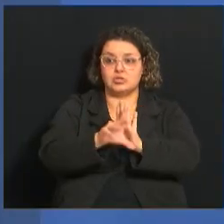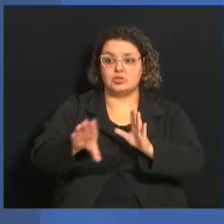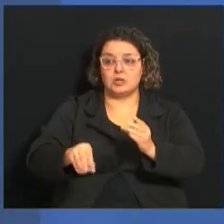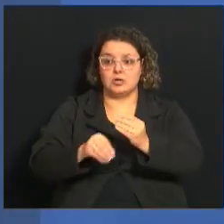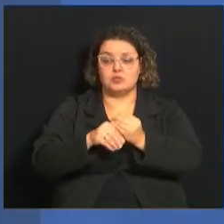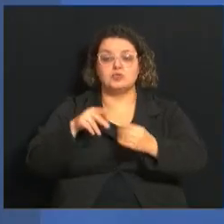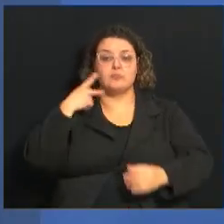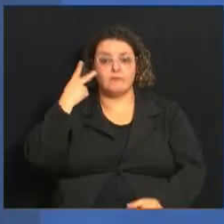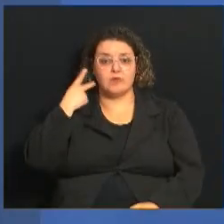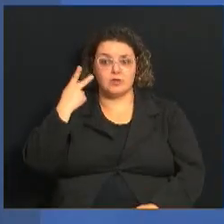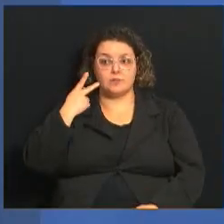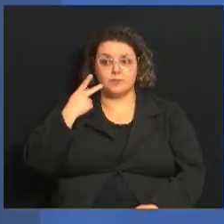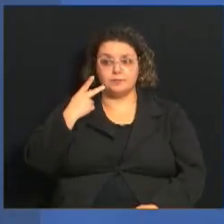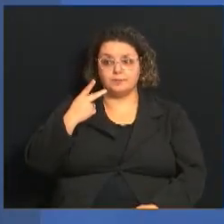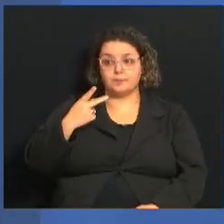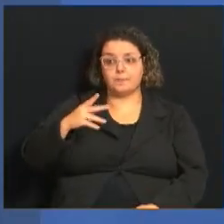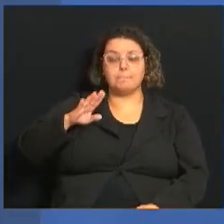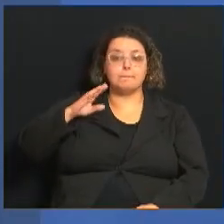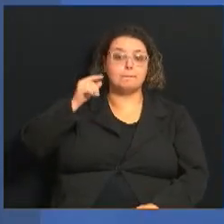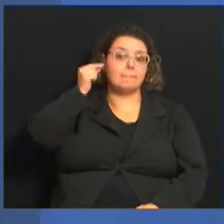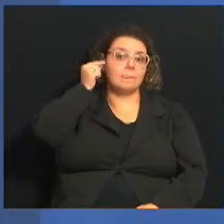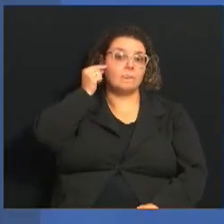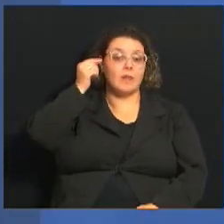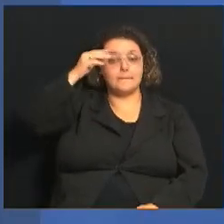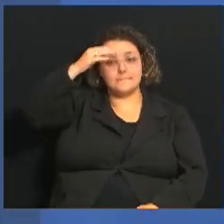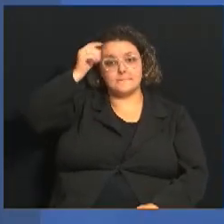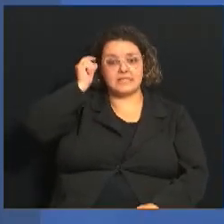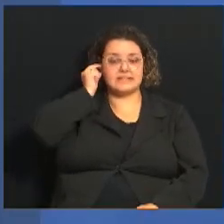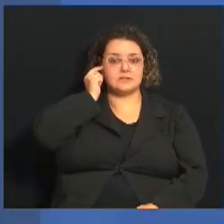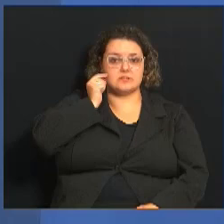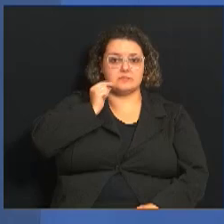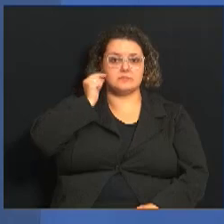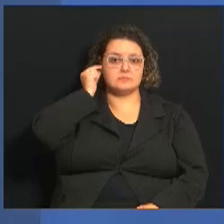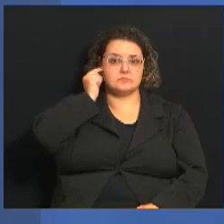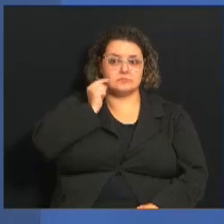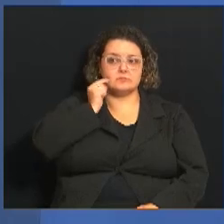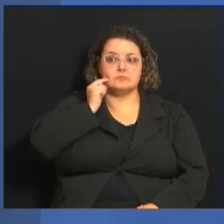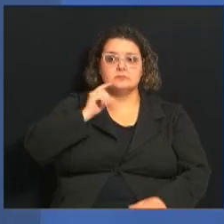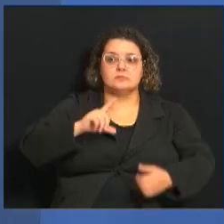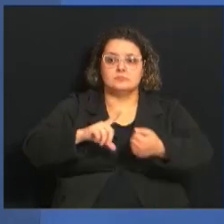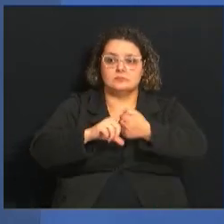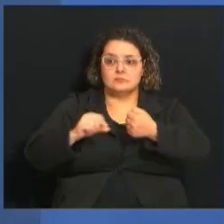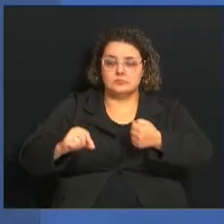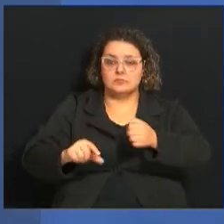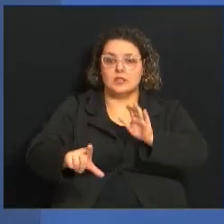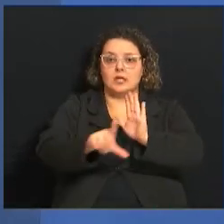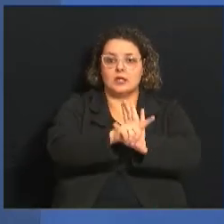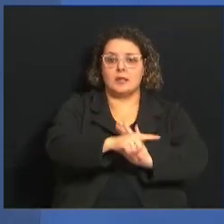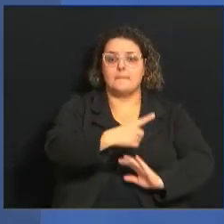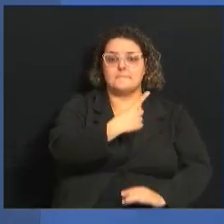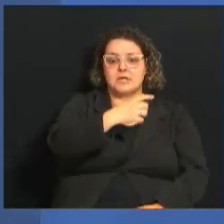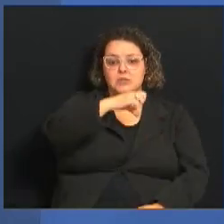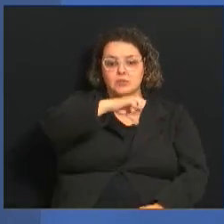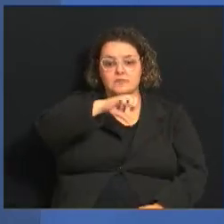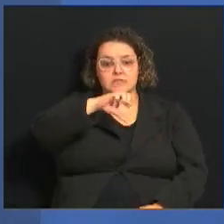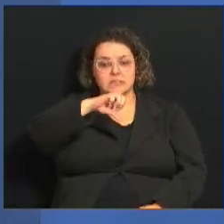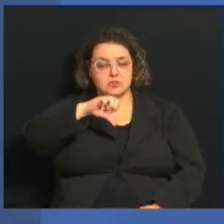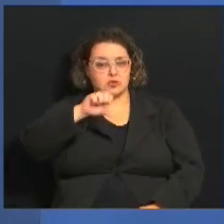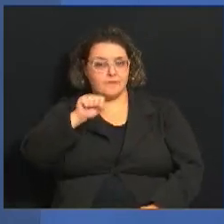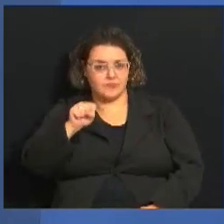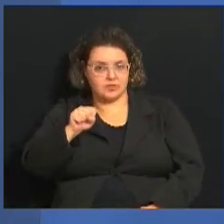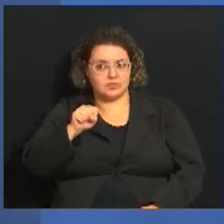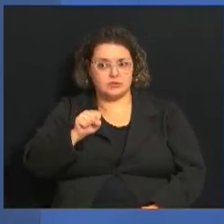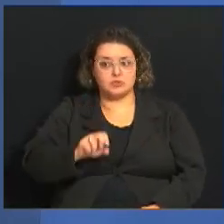vereador Marcelo Silva, que acrescenta artigos a uma lei de 1998 que trata da